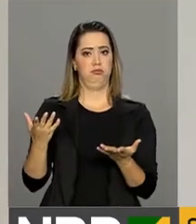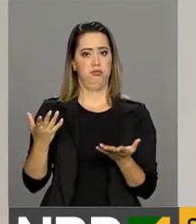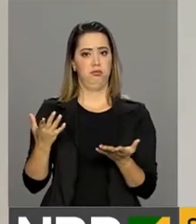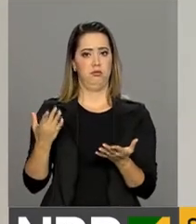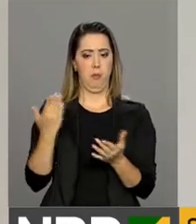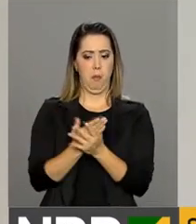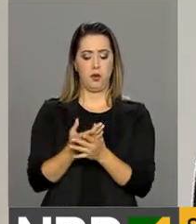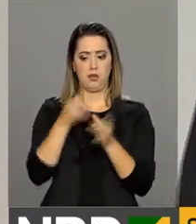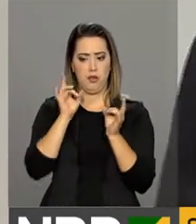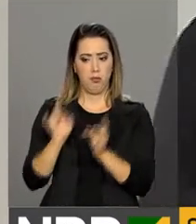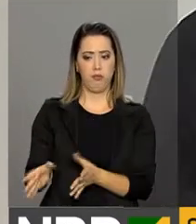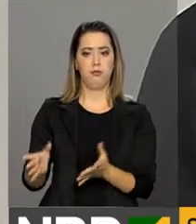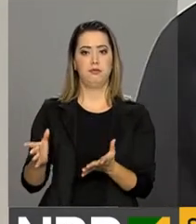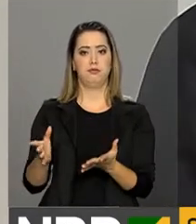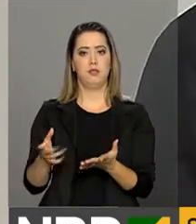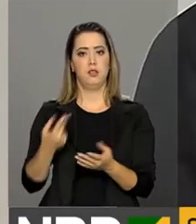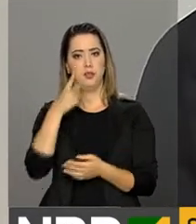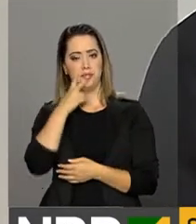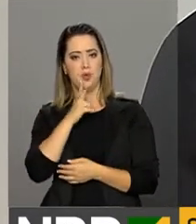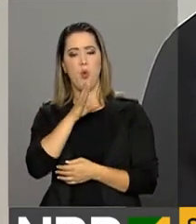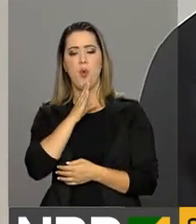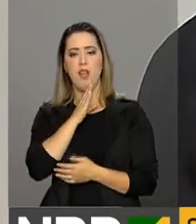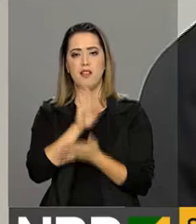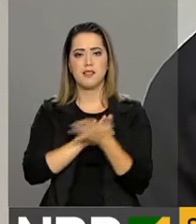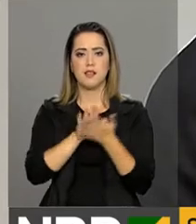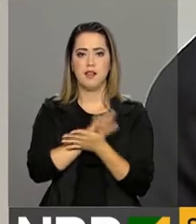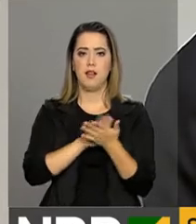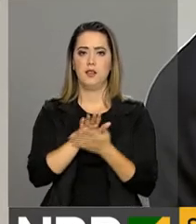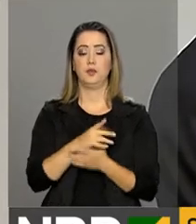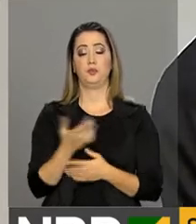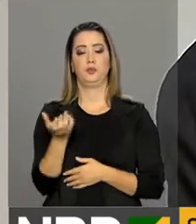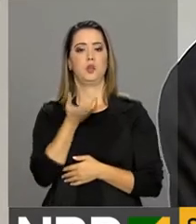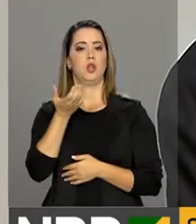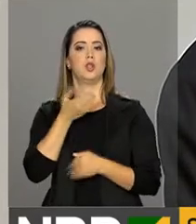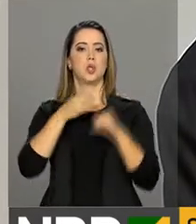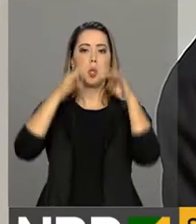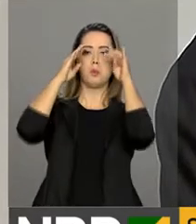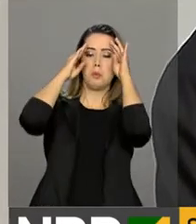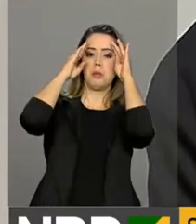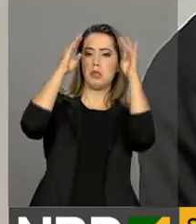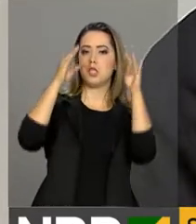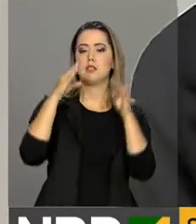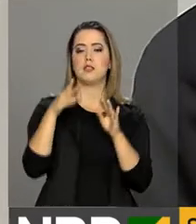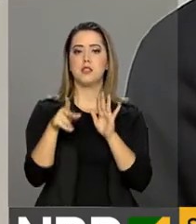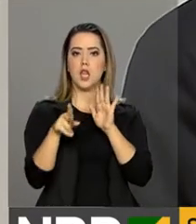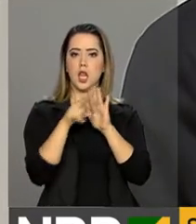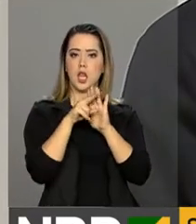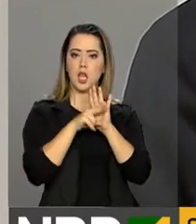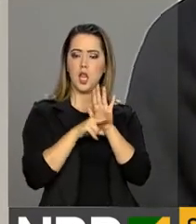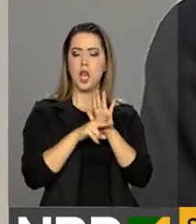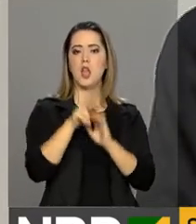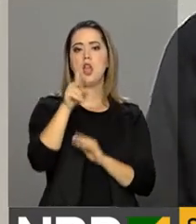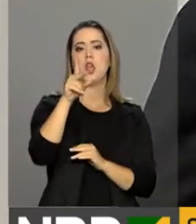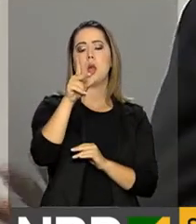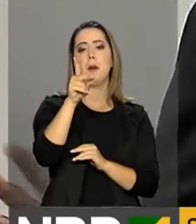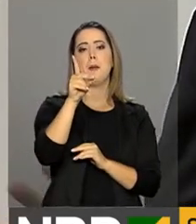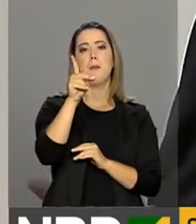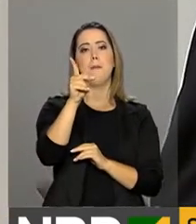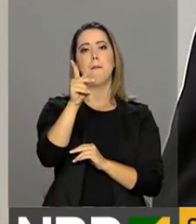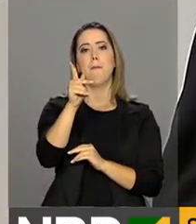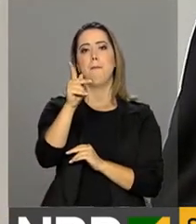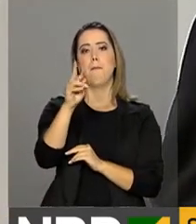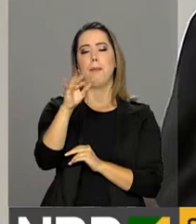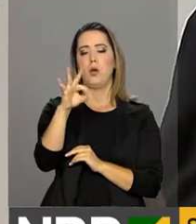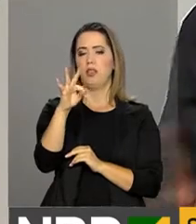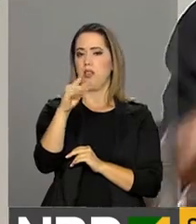uma coisa que nós temos no brasil nós estamos aqui de obedecer a porta portarias decretos não gostou de ver se a